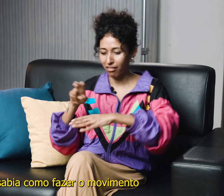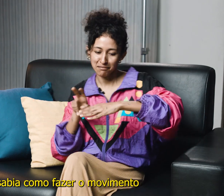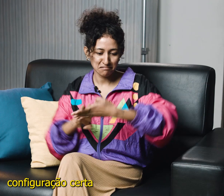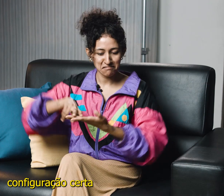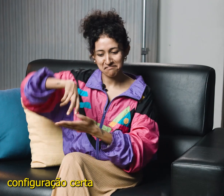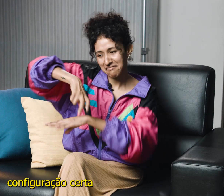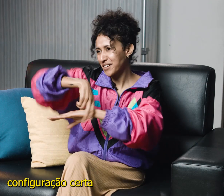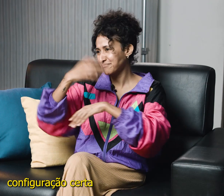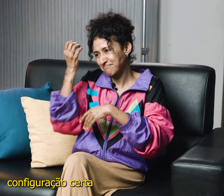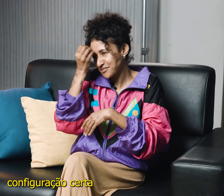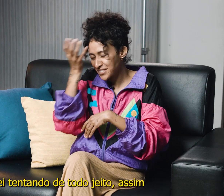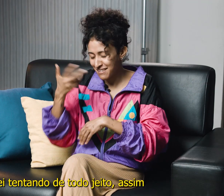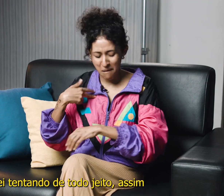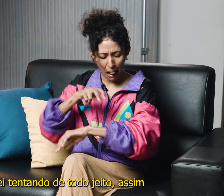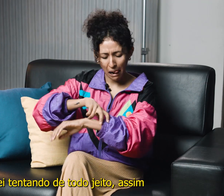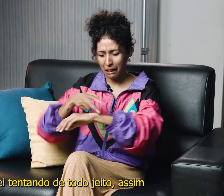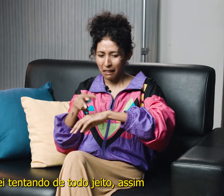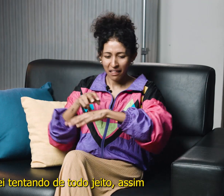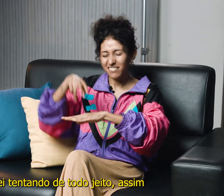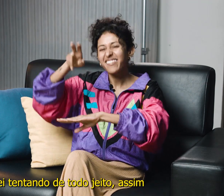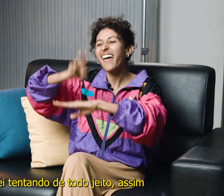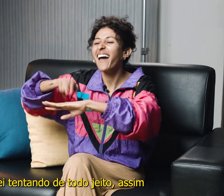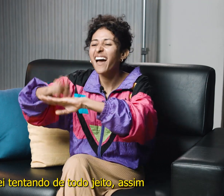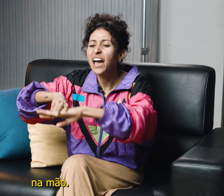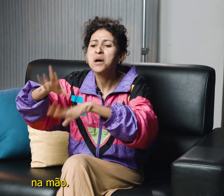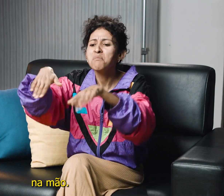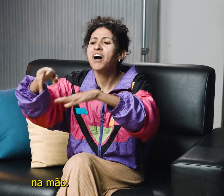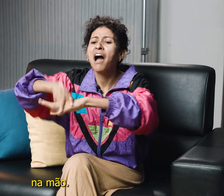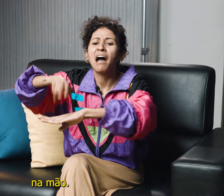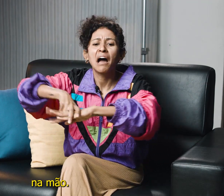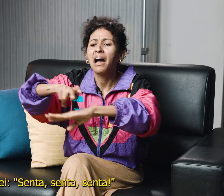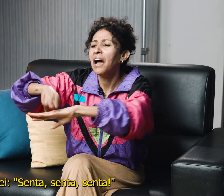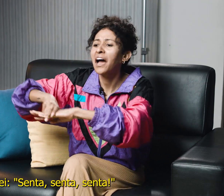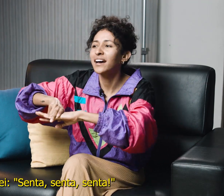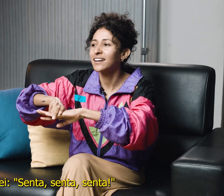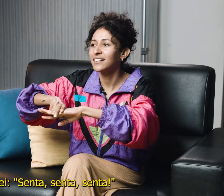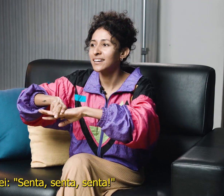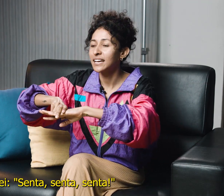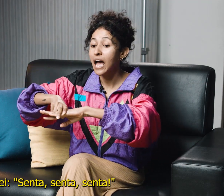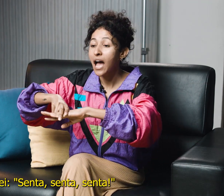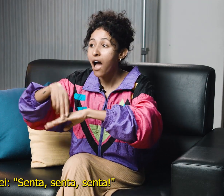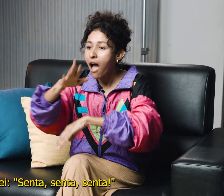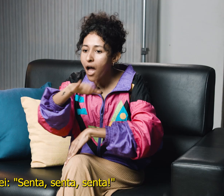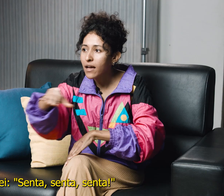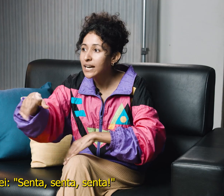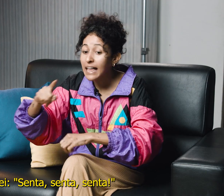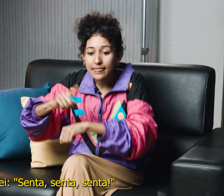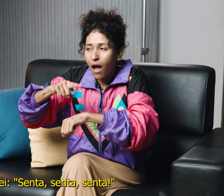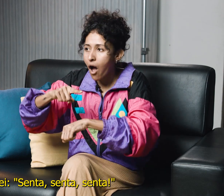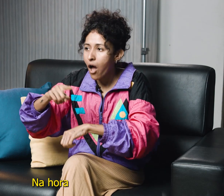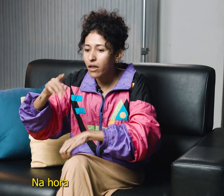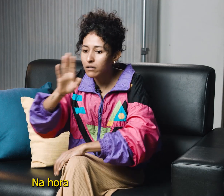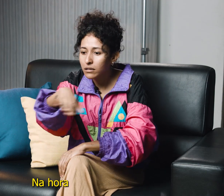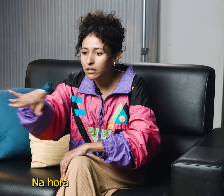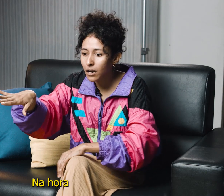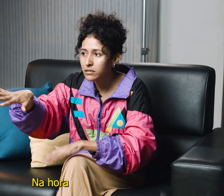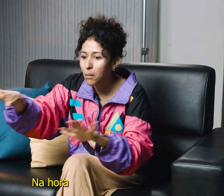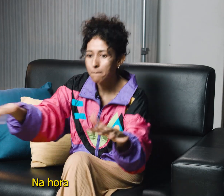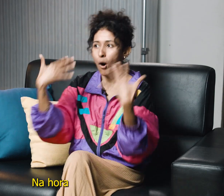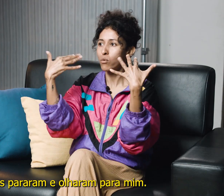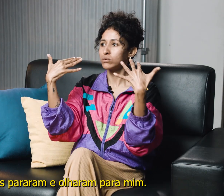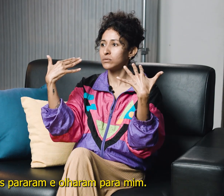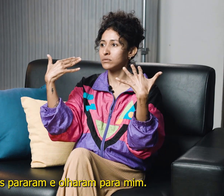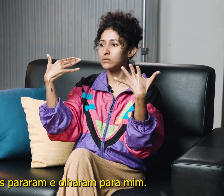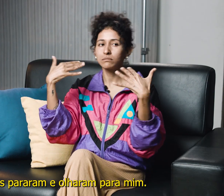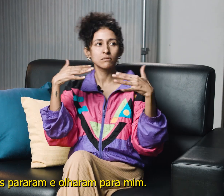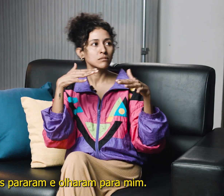o movimento, a configuração certa. Eu fiquei tentando de todo jeito, assim, na mão. Falei, senta, senta, senta. Na